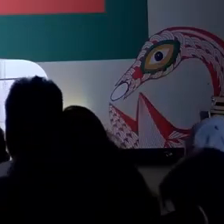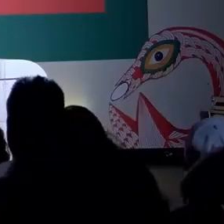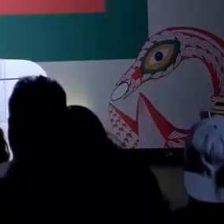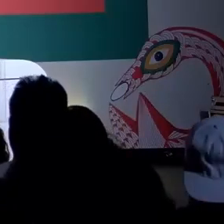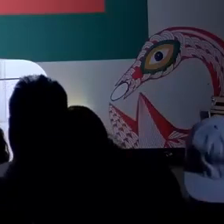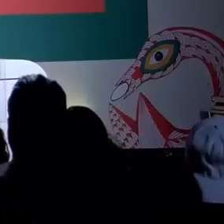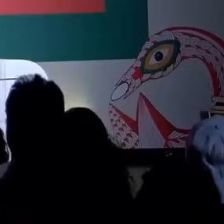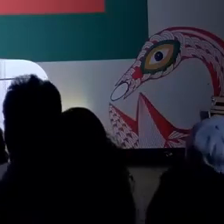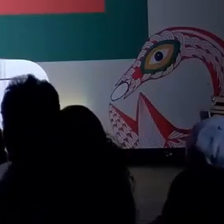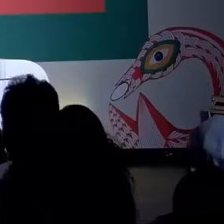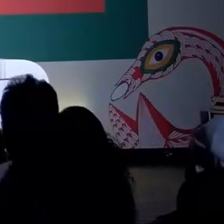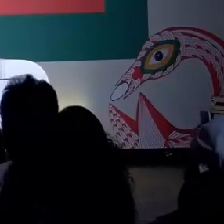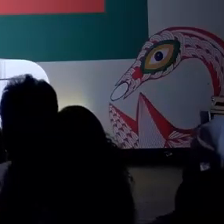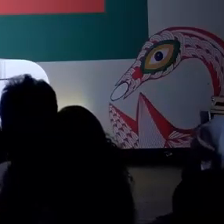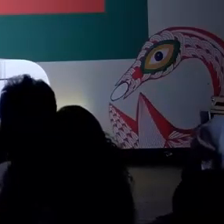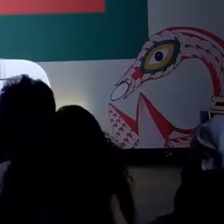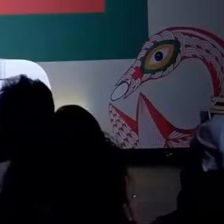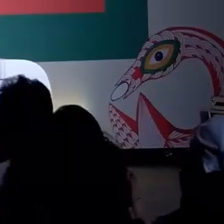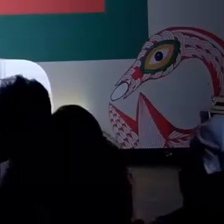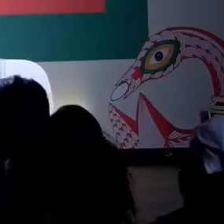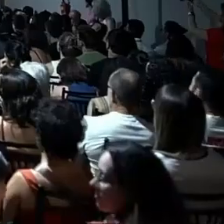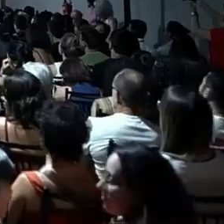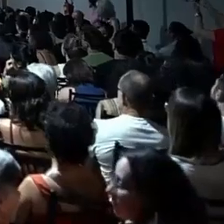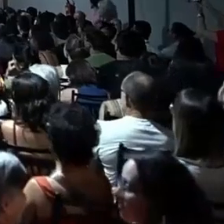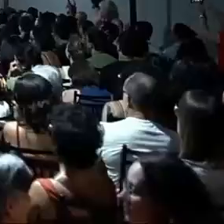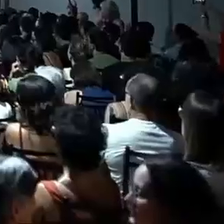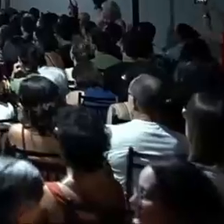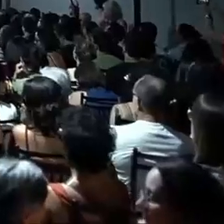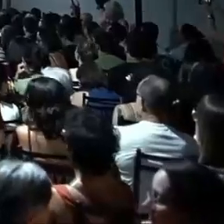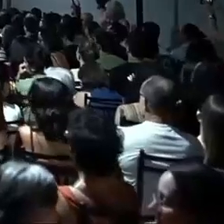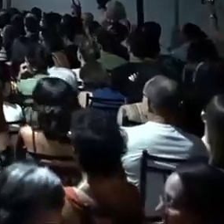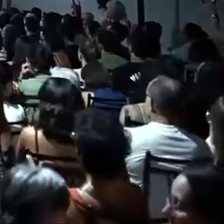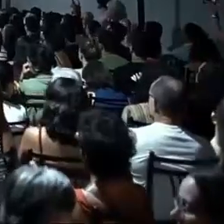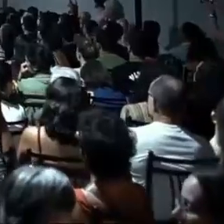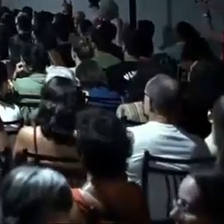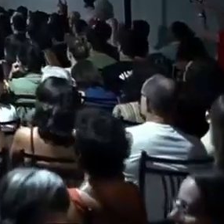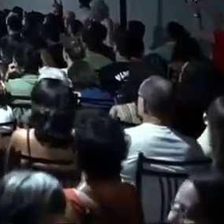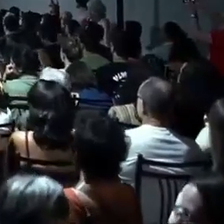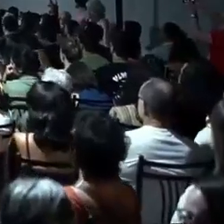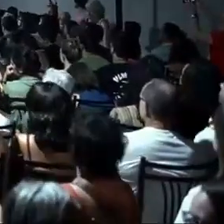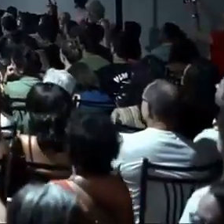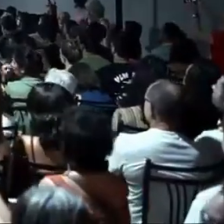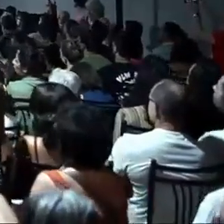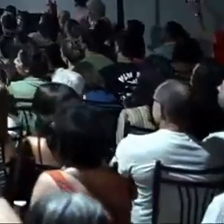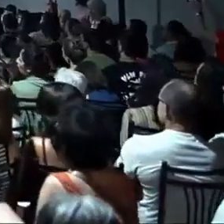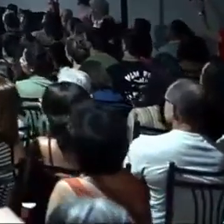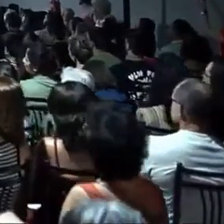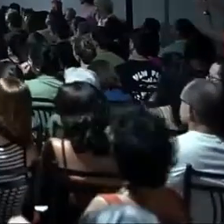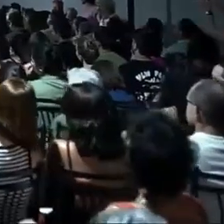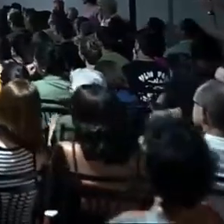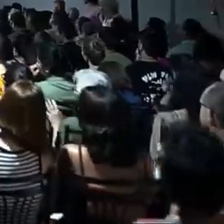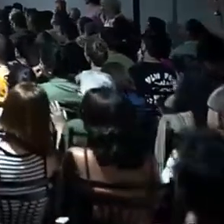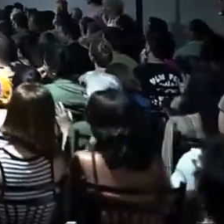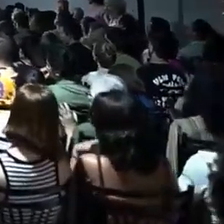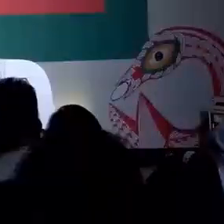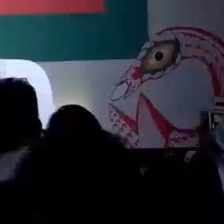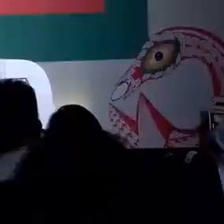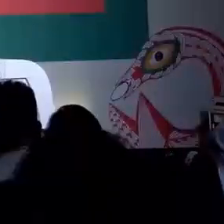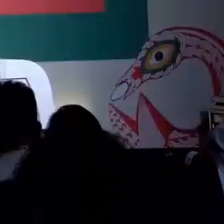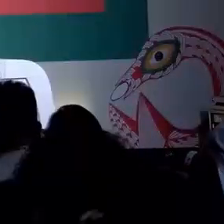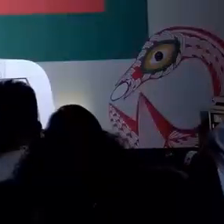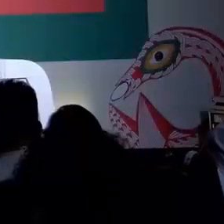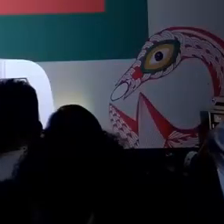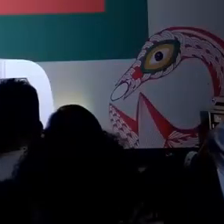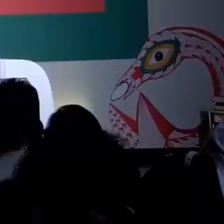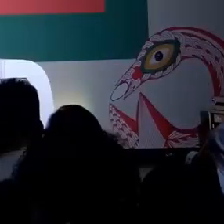Arinos. Um grande todo foi montado, ele abriga as Esse diversas encerramento cadeiras da devia estar sendo plateia feito por e ao Afonso fundo do palco Borges. onde ocorre a roda de E vocês conversa. não O achem que palco, eu que